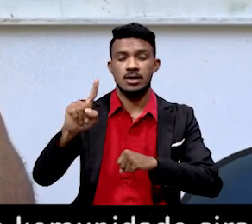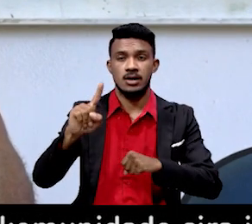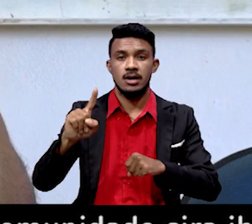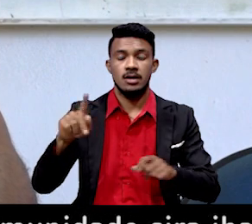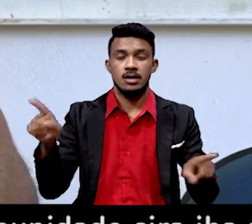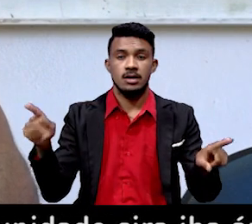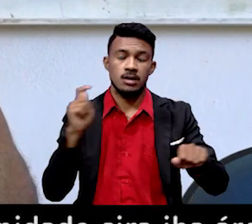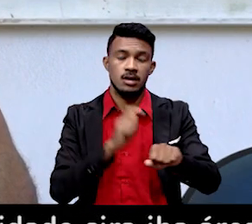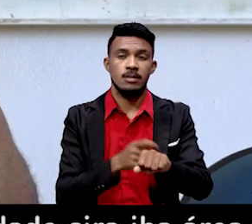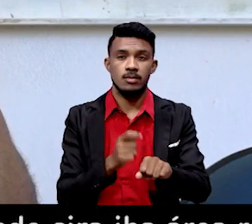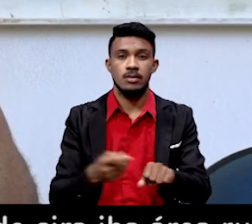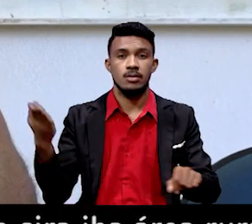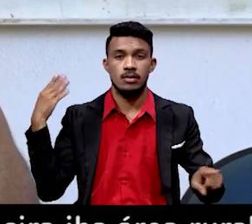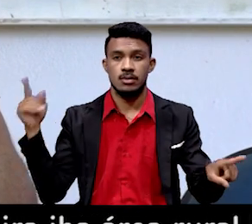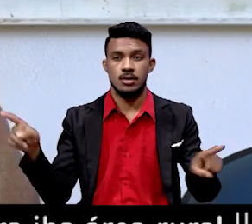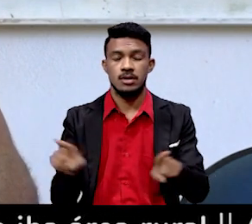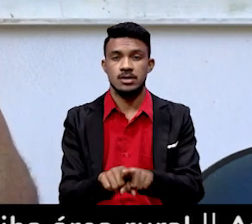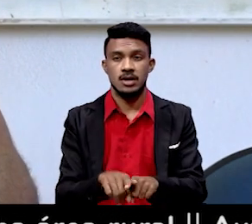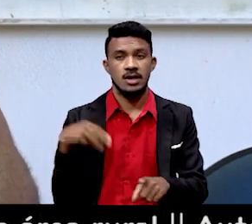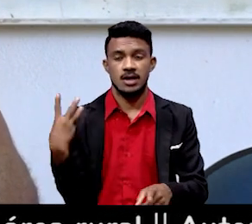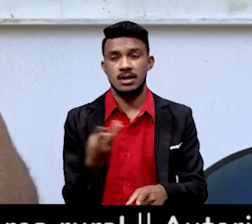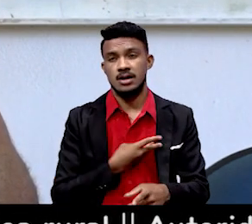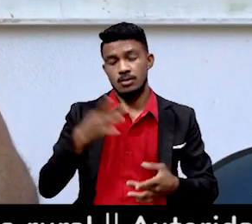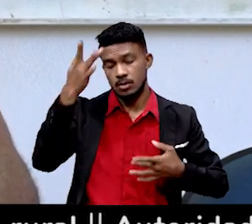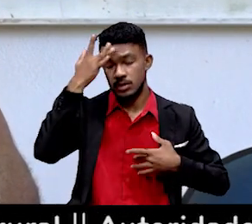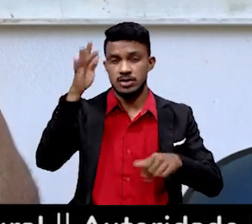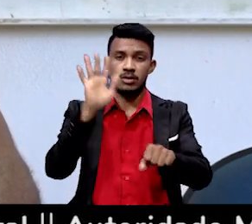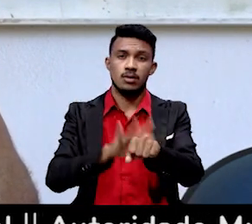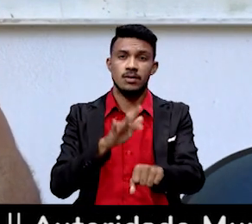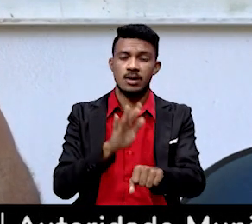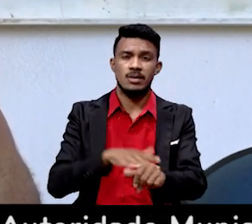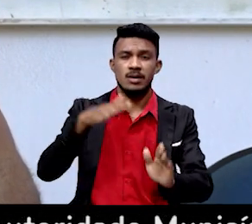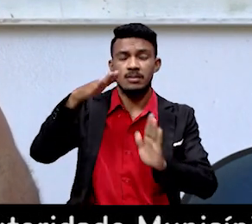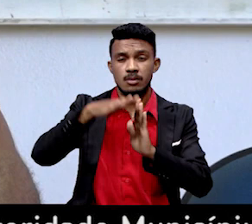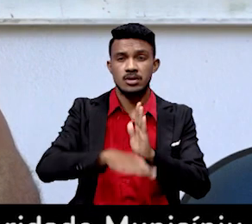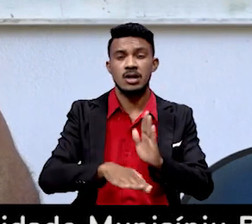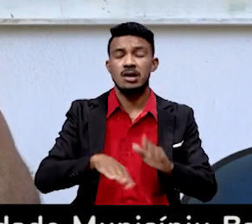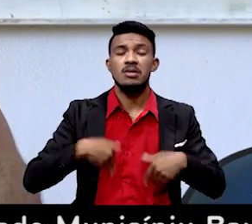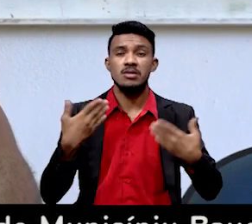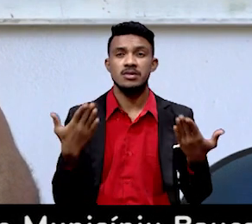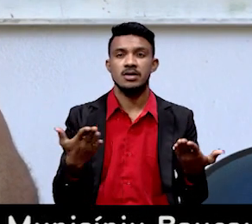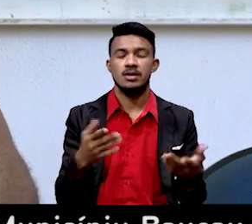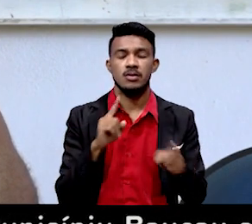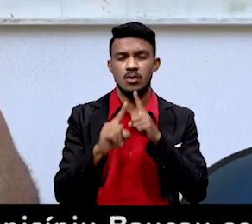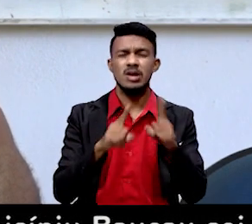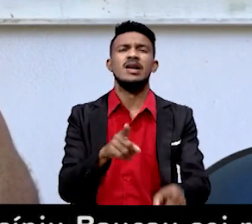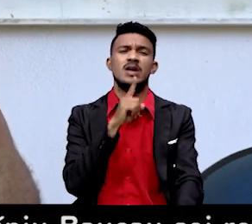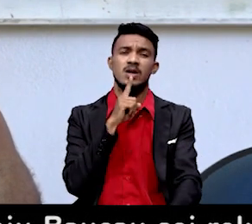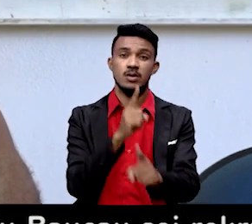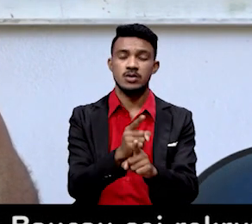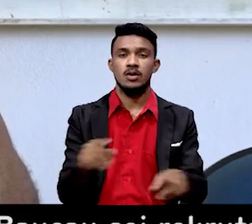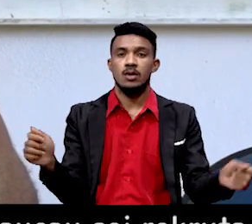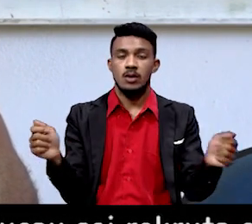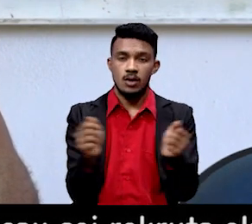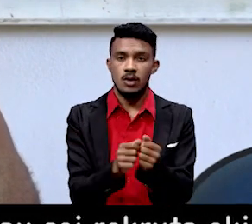ne. Los duni tamba ita nia moras ida COVID ne mak minus onaga. Tamba ya suntu selu. Kulia lo los. Ko manera ida nebe